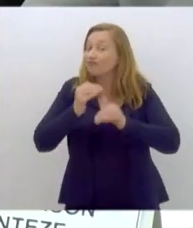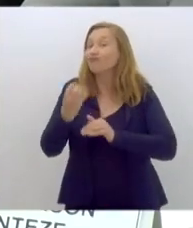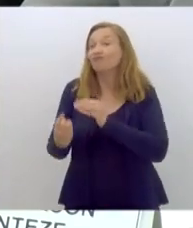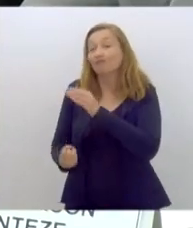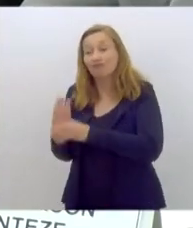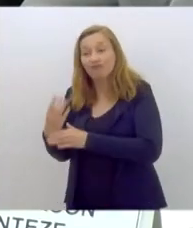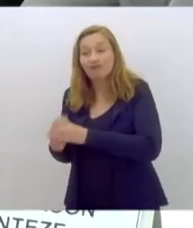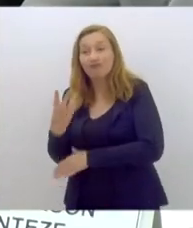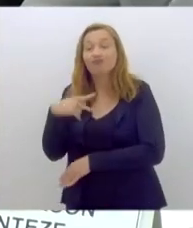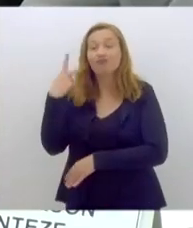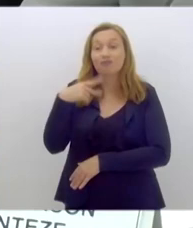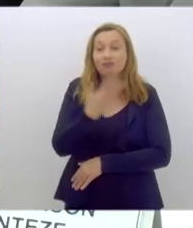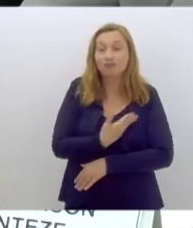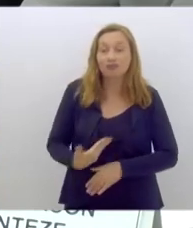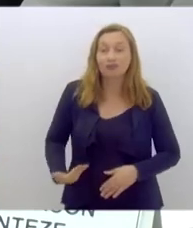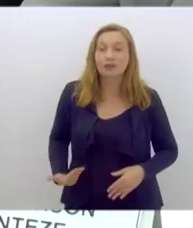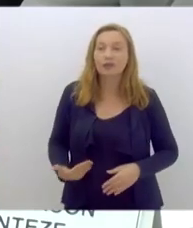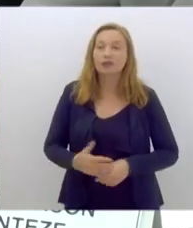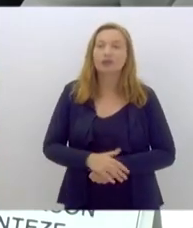as políticas